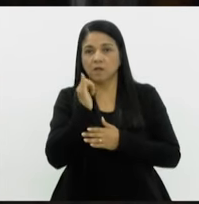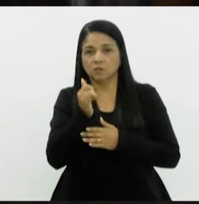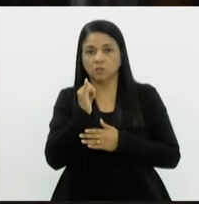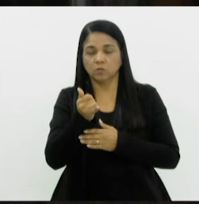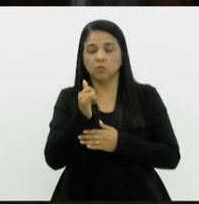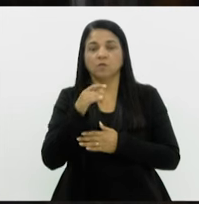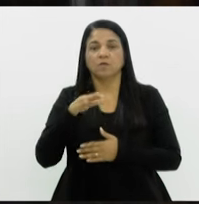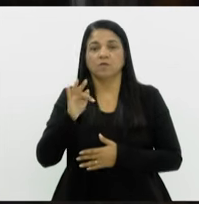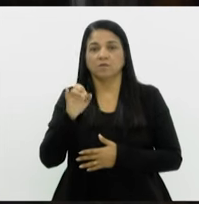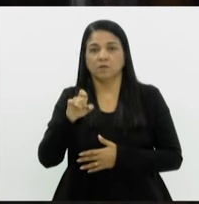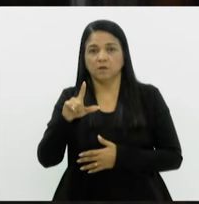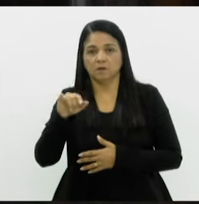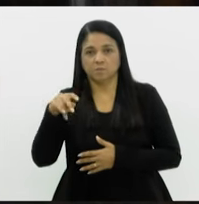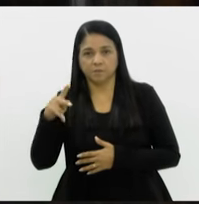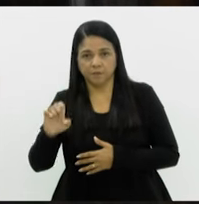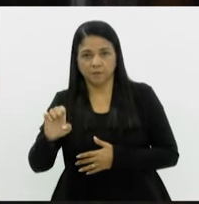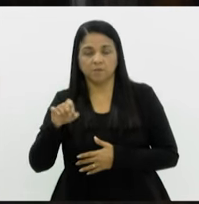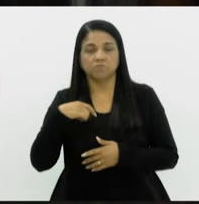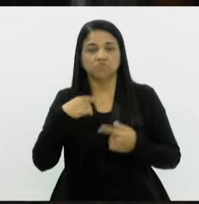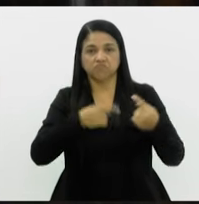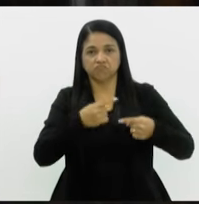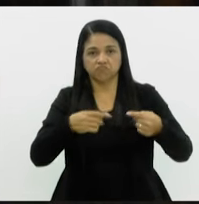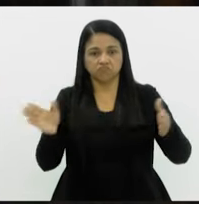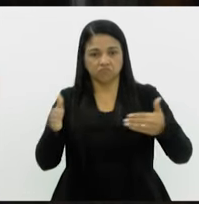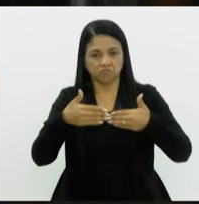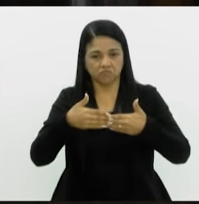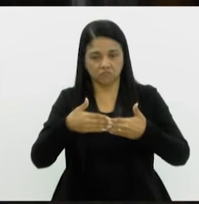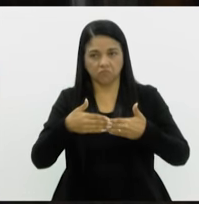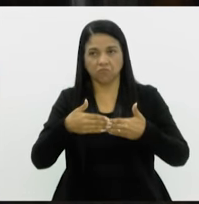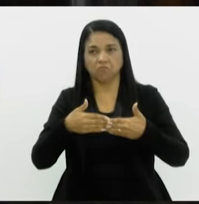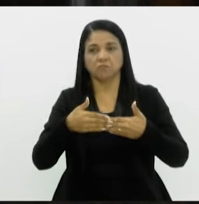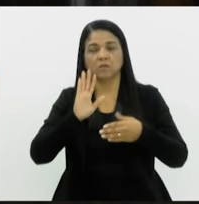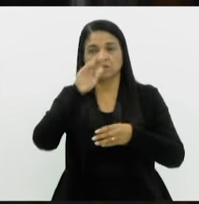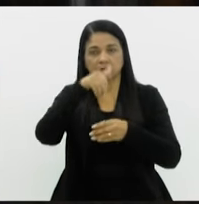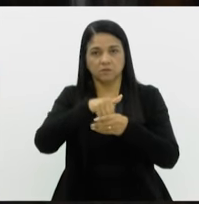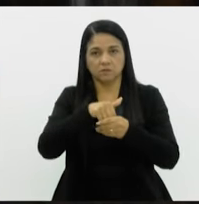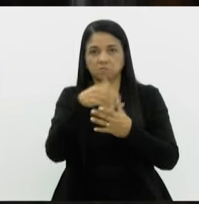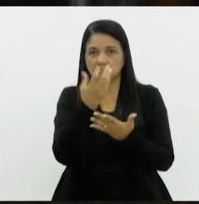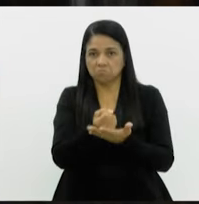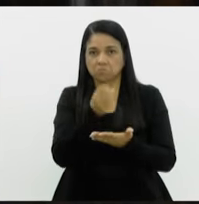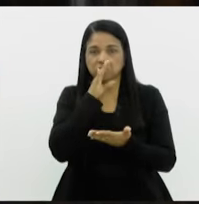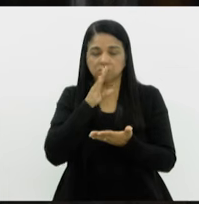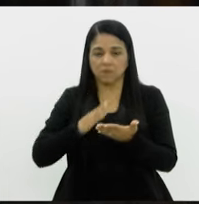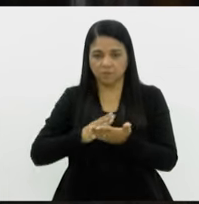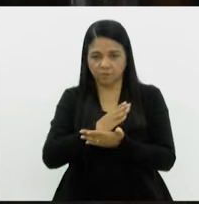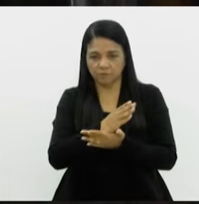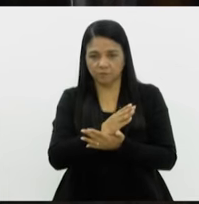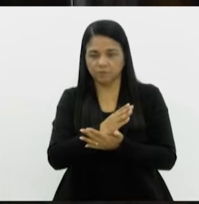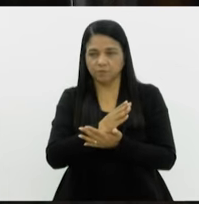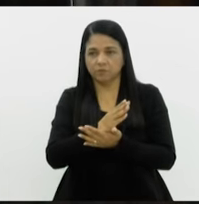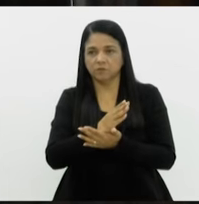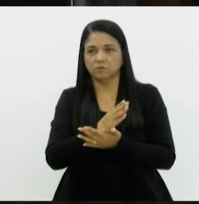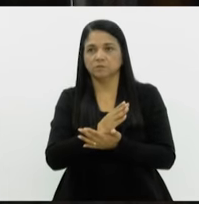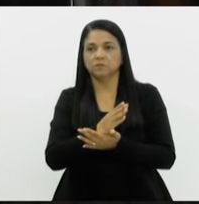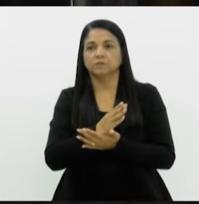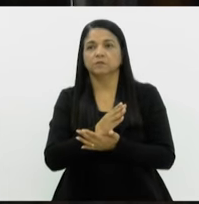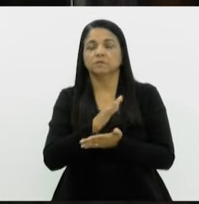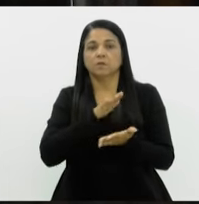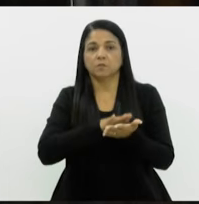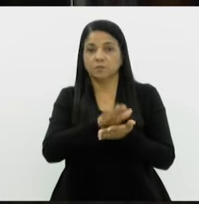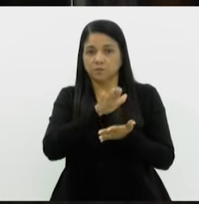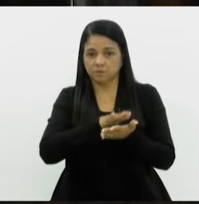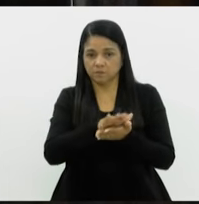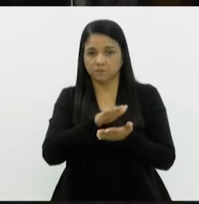deputado Felipe Soares. Em discussão, não havendo o que queira discutir, encerrada a discussão e votação, os senhores que aprovam a permanência da comissão, aprovado vai a